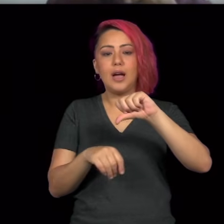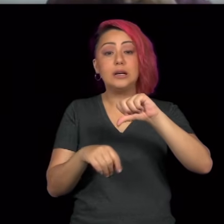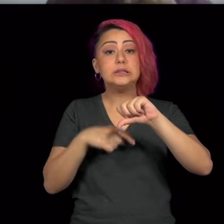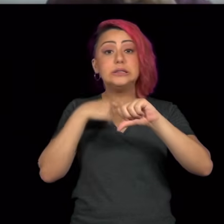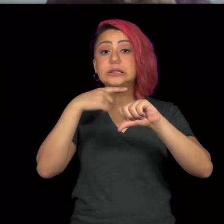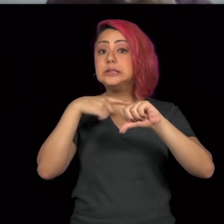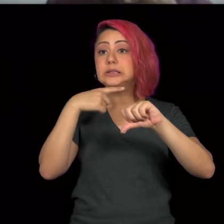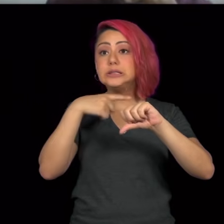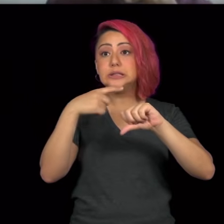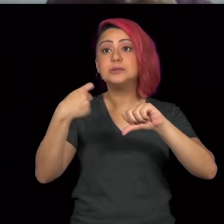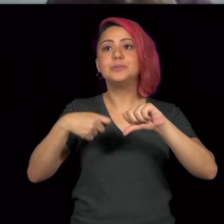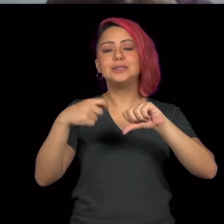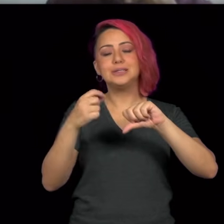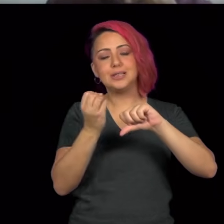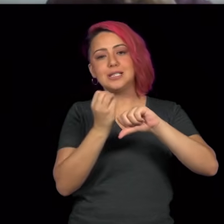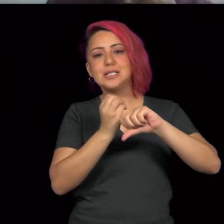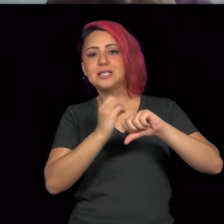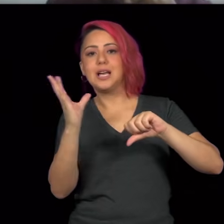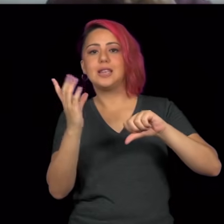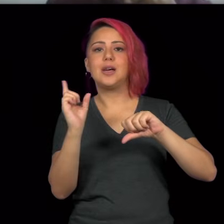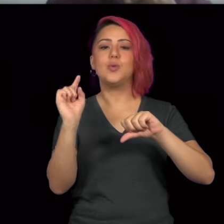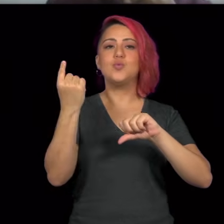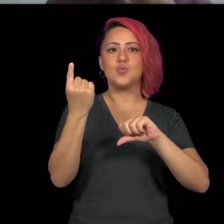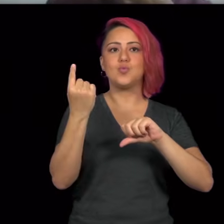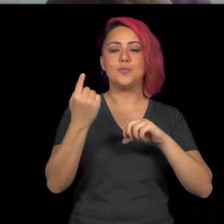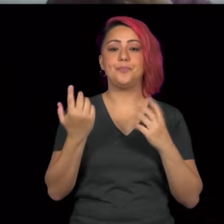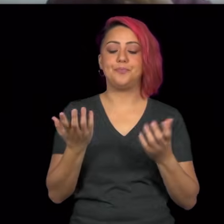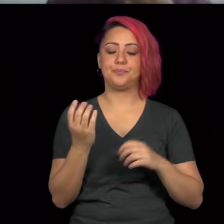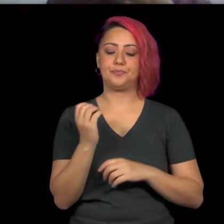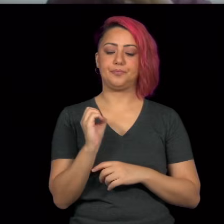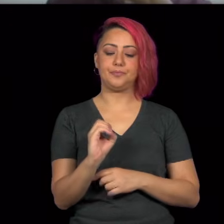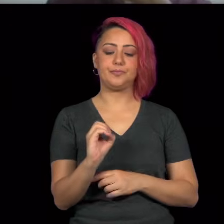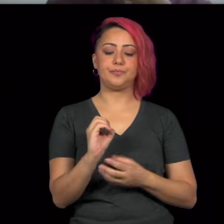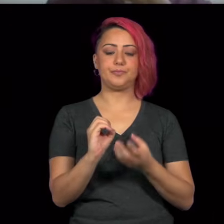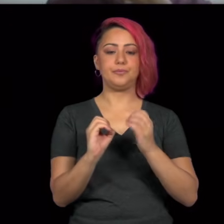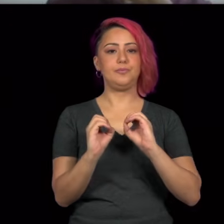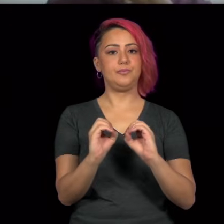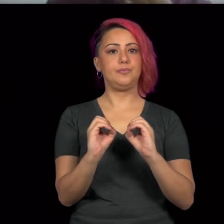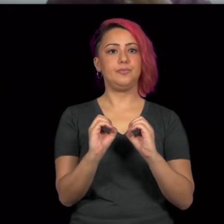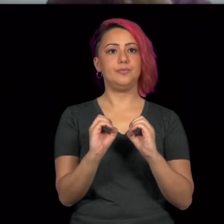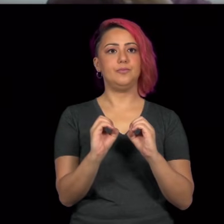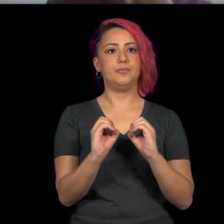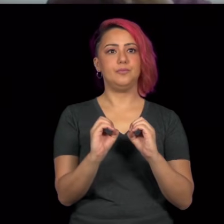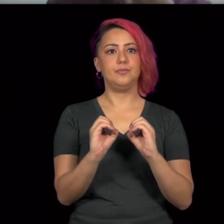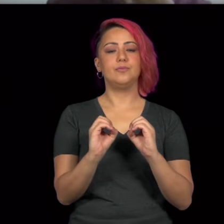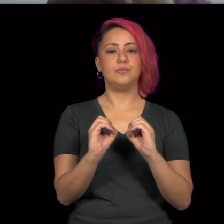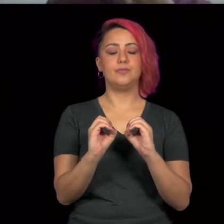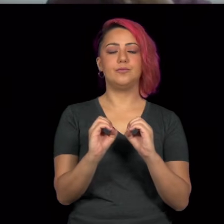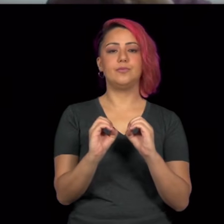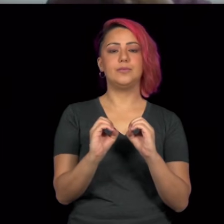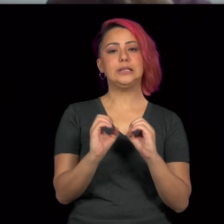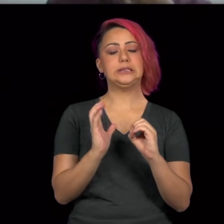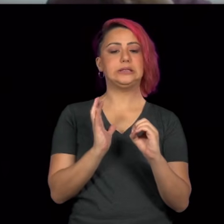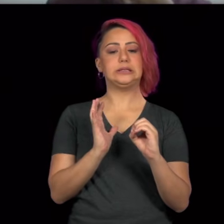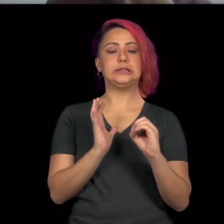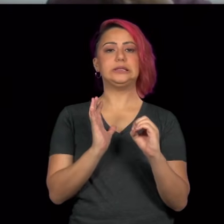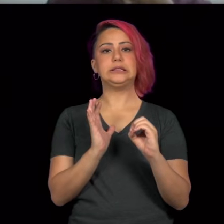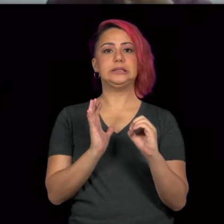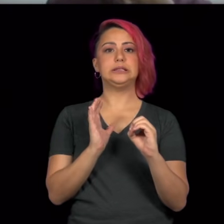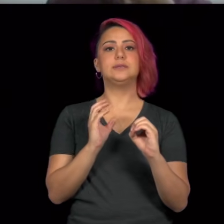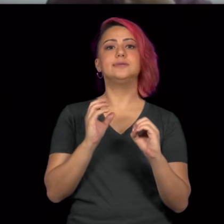saída 1. Novamente, 0 e 0 para o ou seria 0. estou negando, ele vai ficar